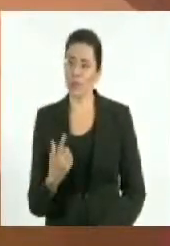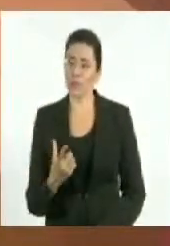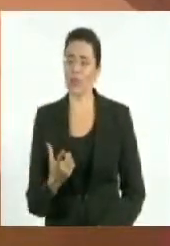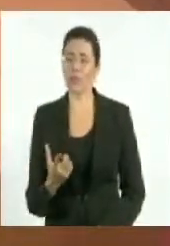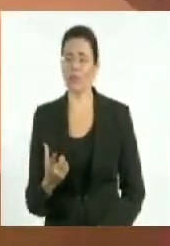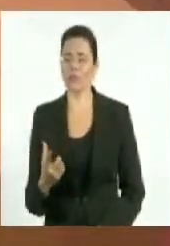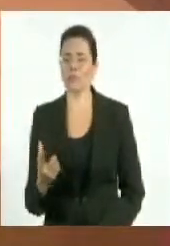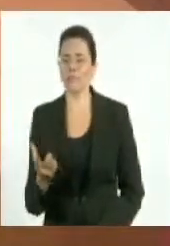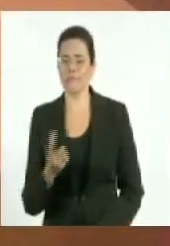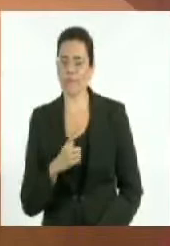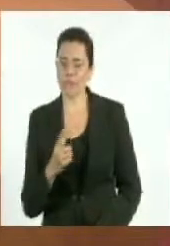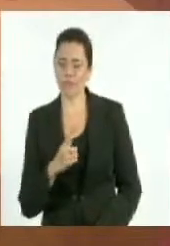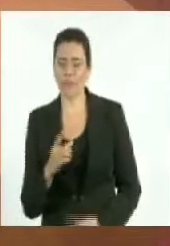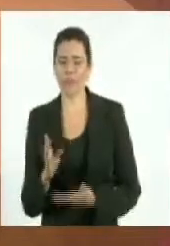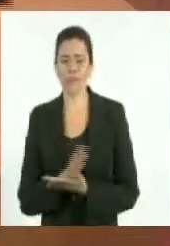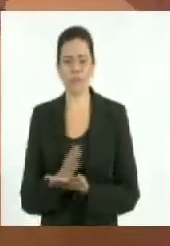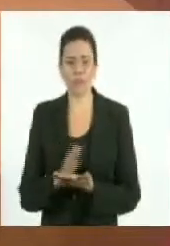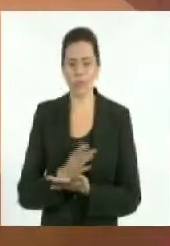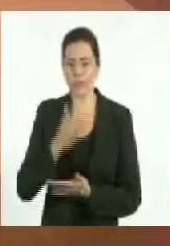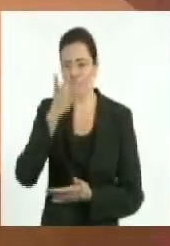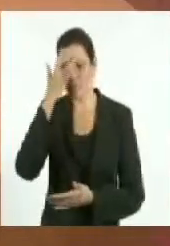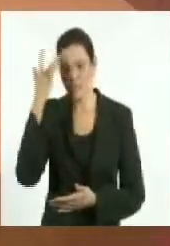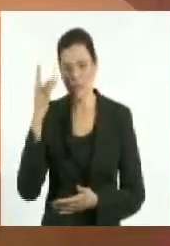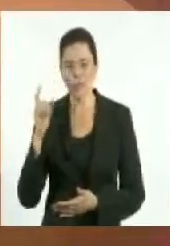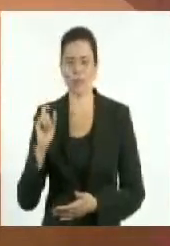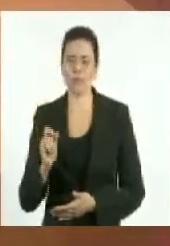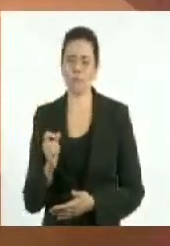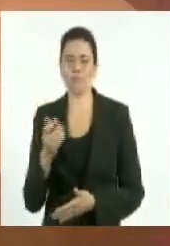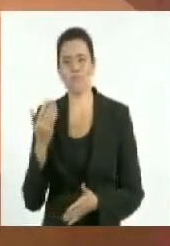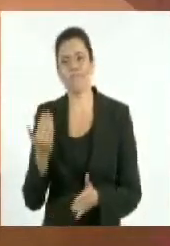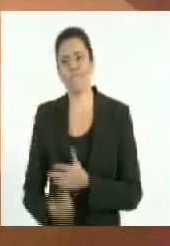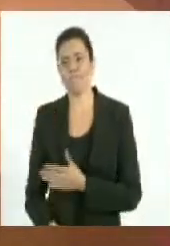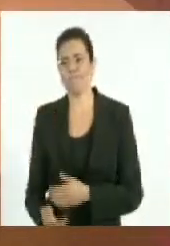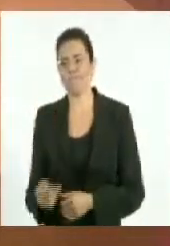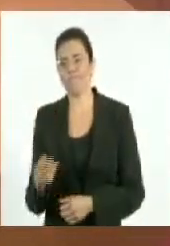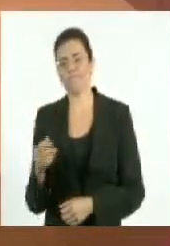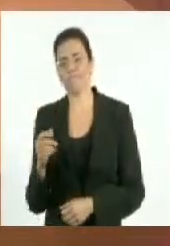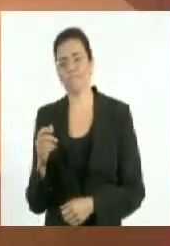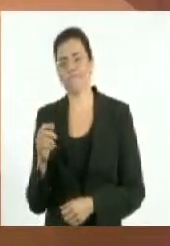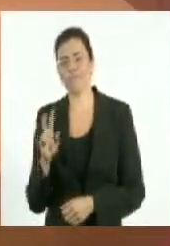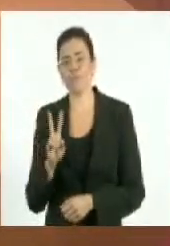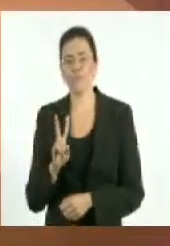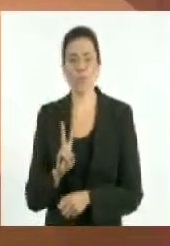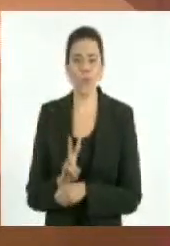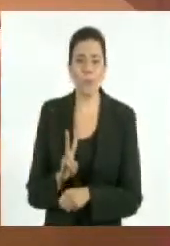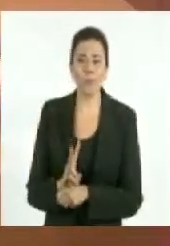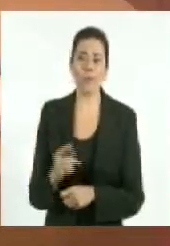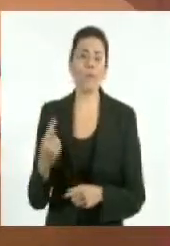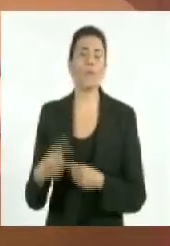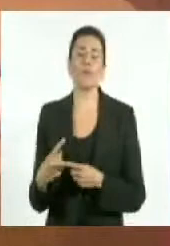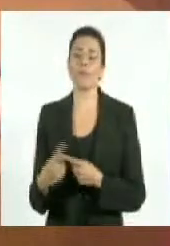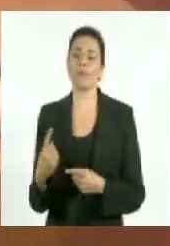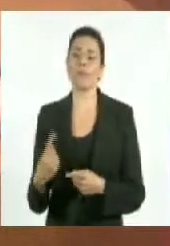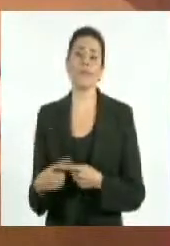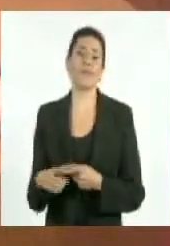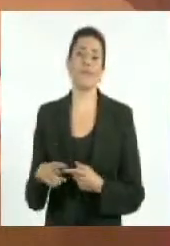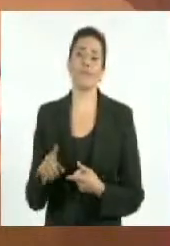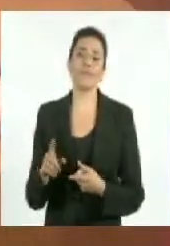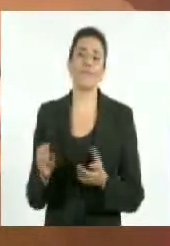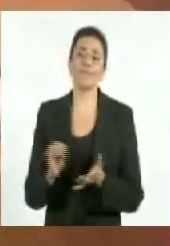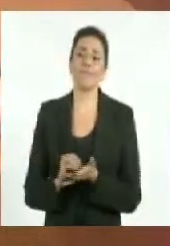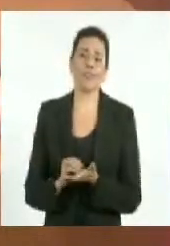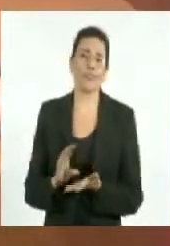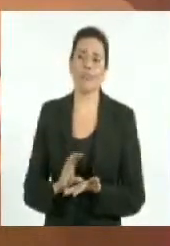não vou falar aqui no Bacabal, que acabou de mencionar o deputado Roberto Costa, e aqui nós ficamos na dependência dos